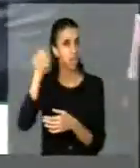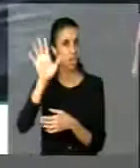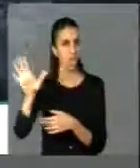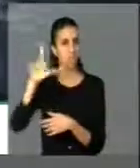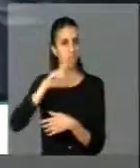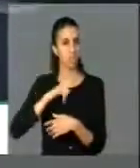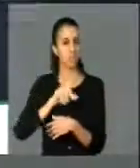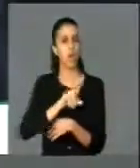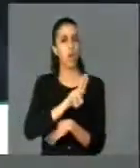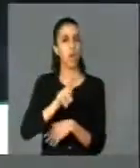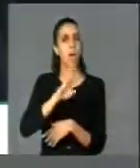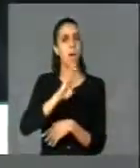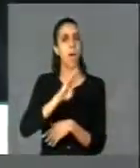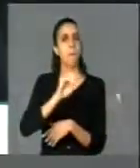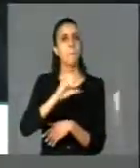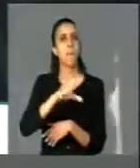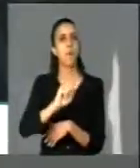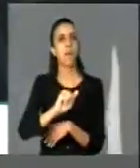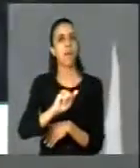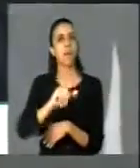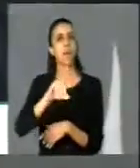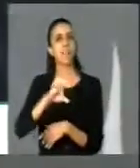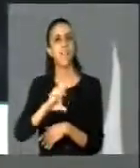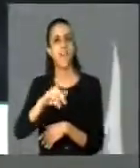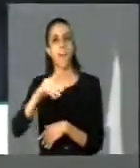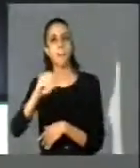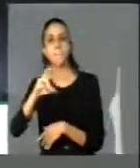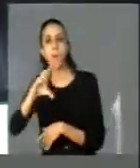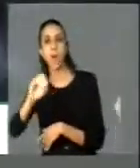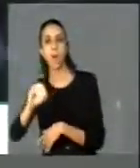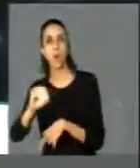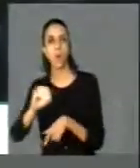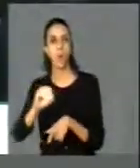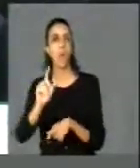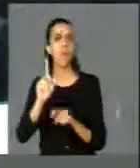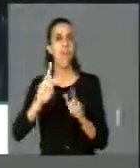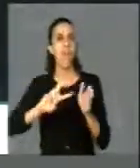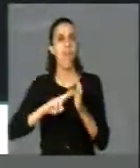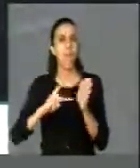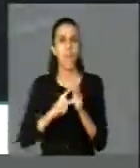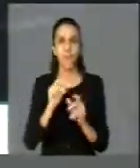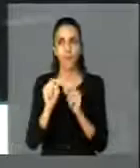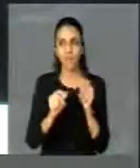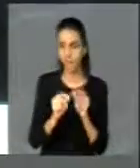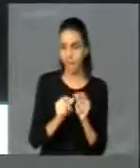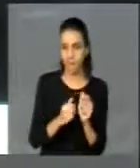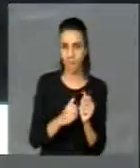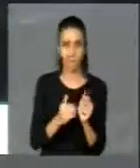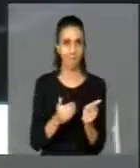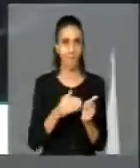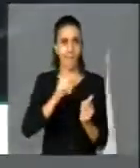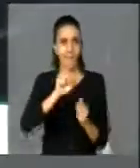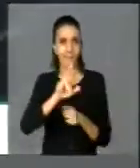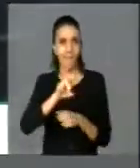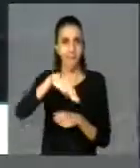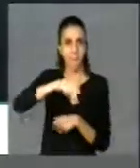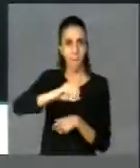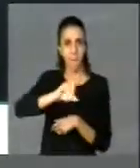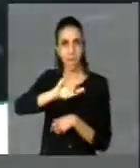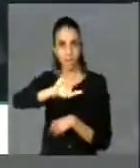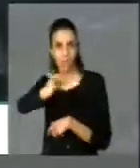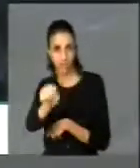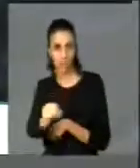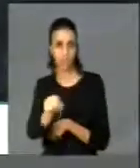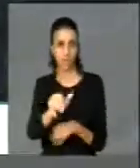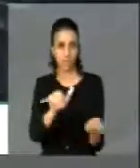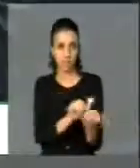Está chamando para uma onda da boca do porco. Ou seja, não caiam nessa. Não vem aqui votar em reforma